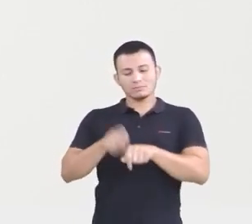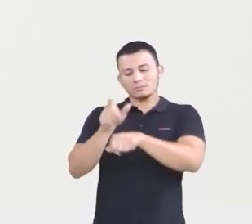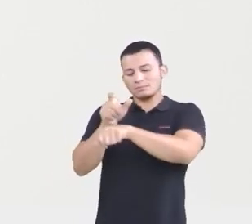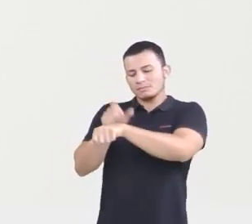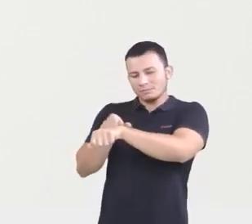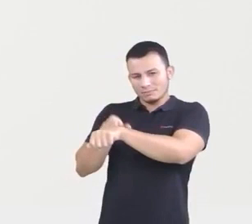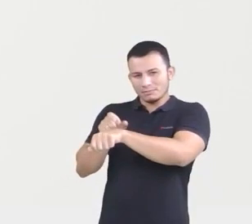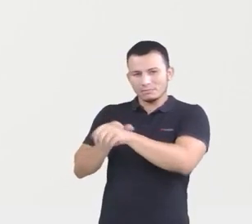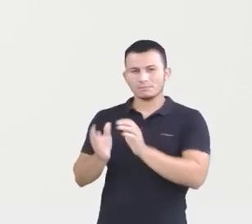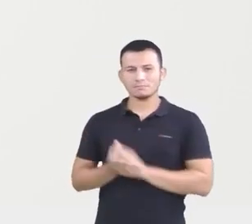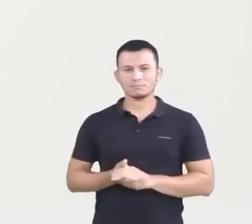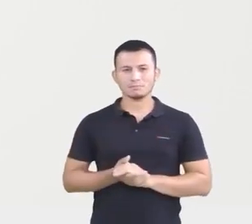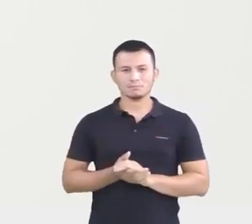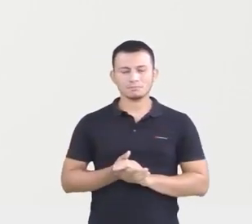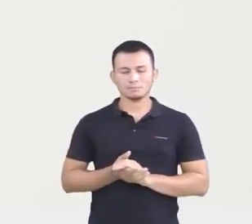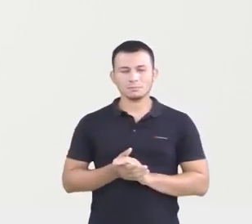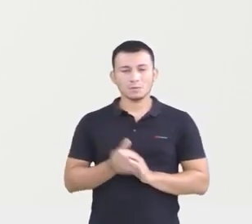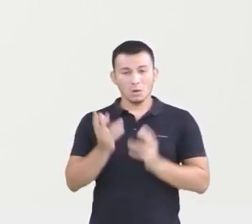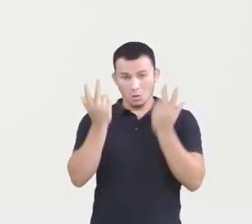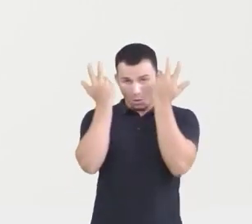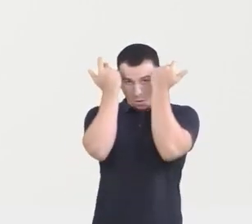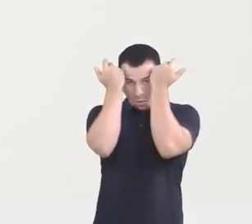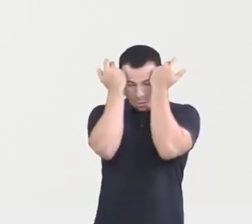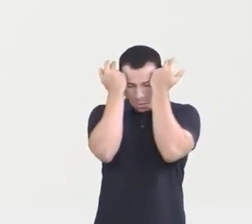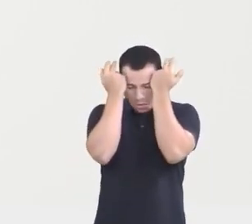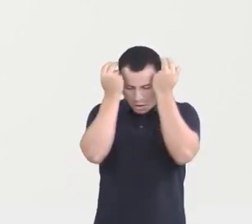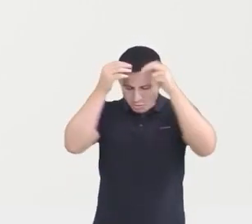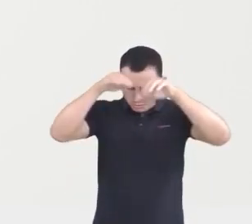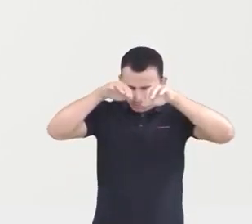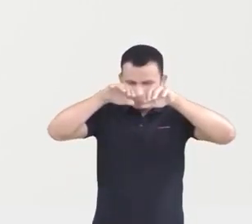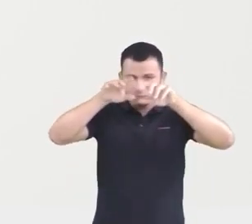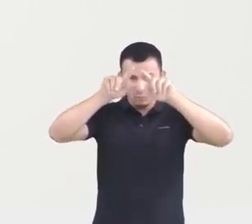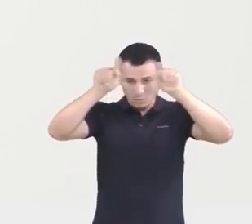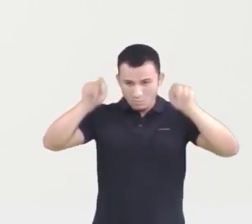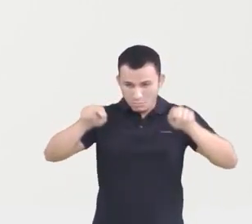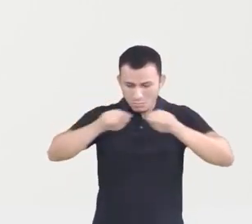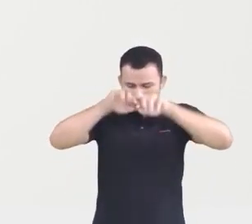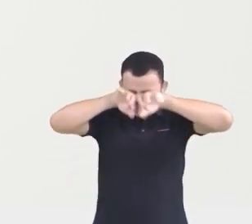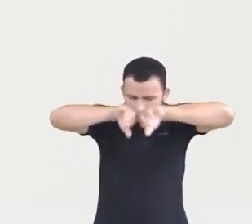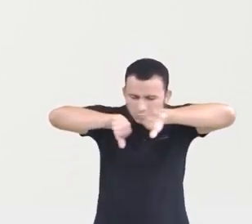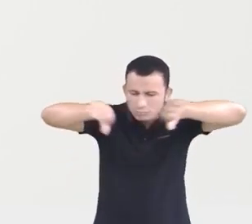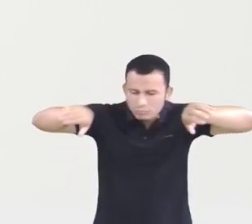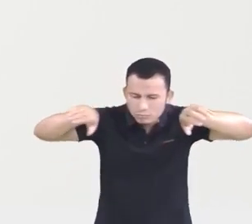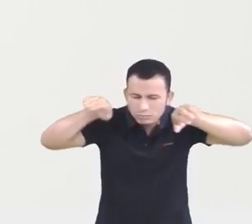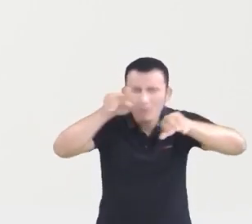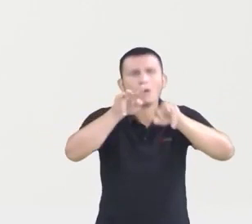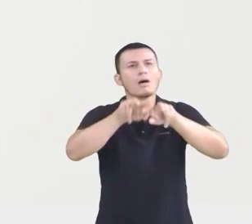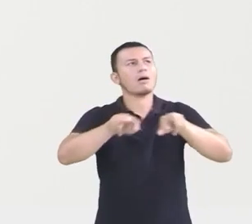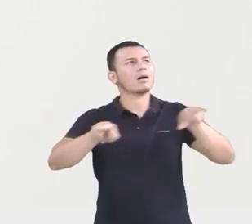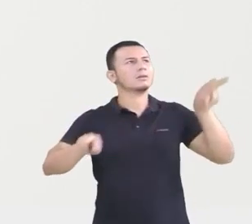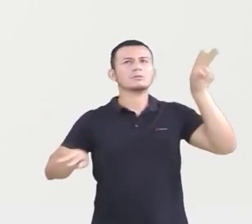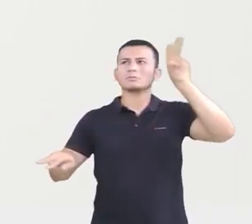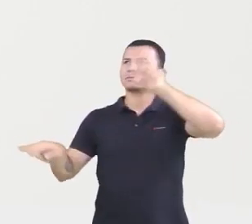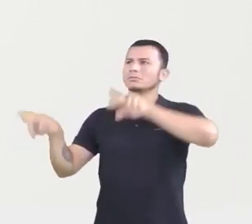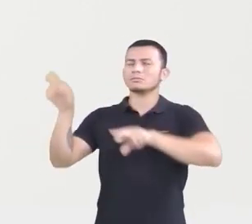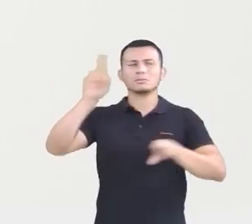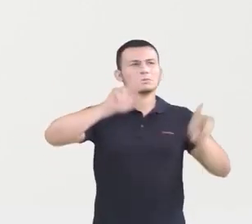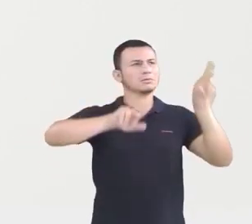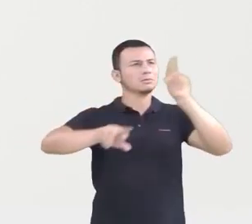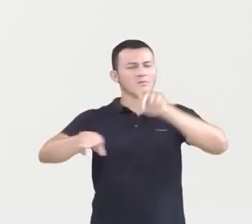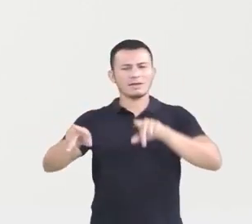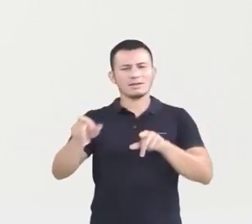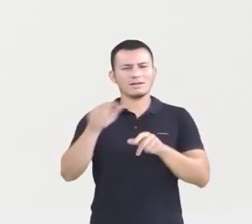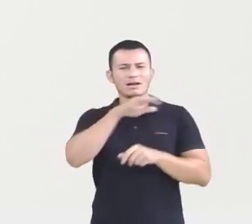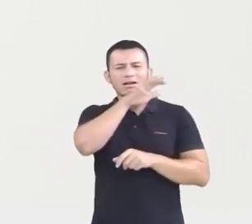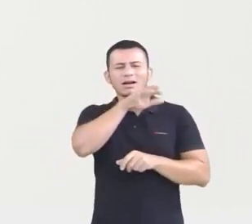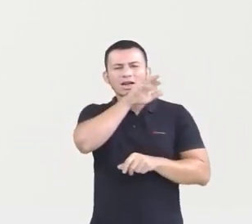pensar, entra em sua toca, passando para um mundo diferente, repleto de animais e todo tipo de seres estranhos,